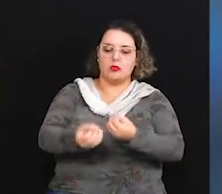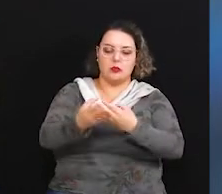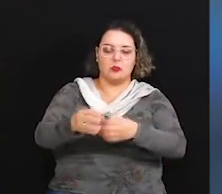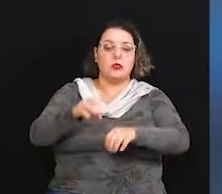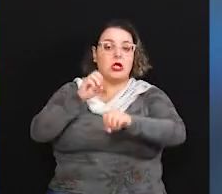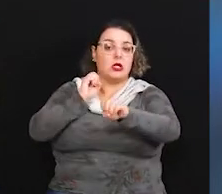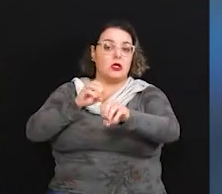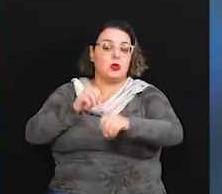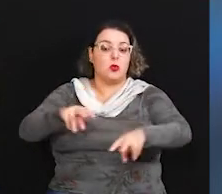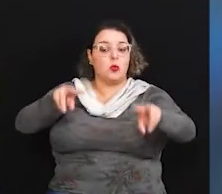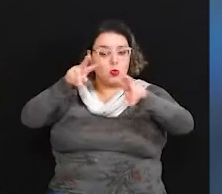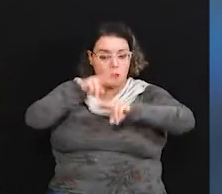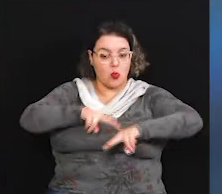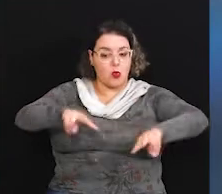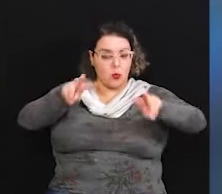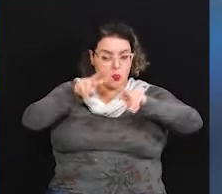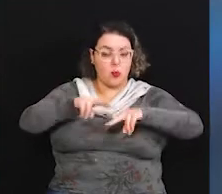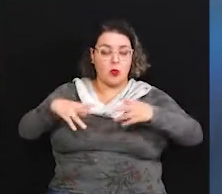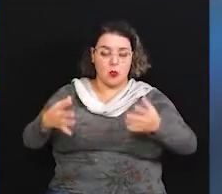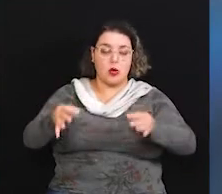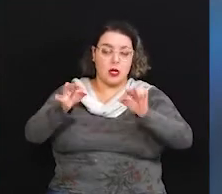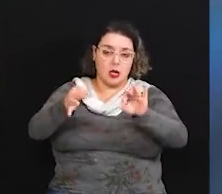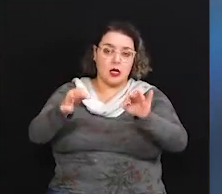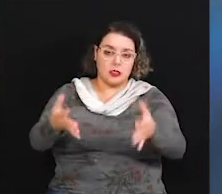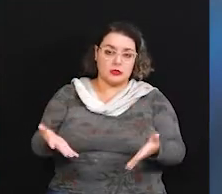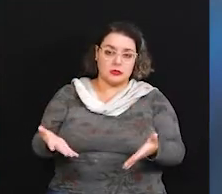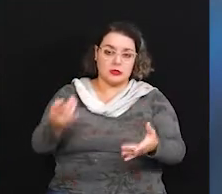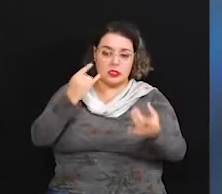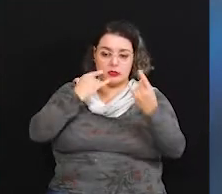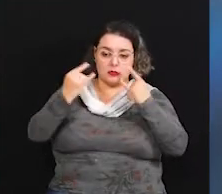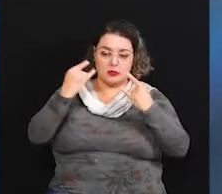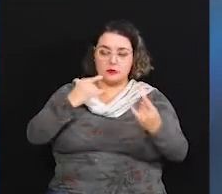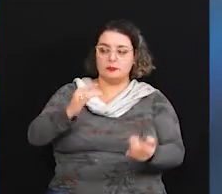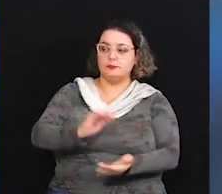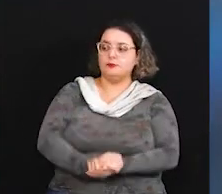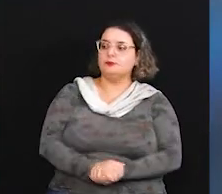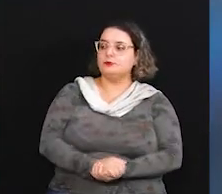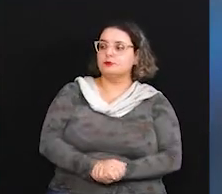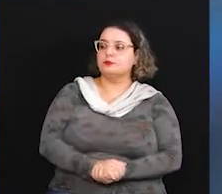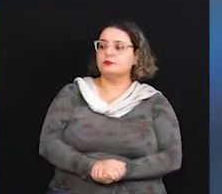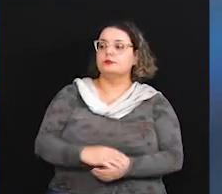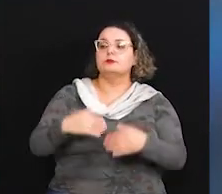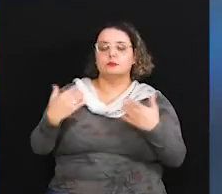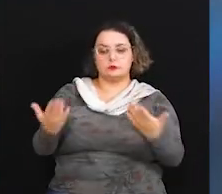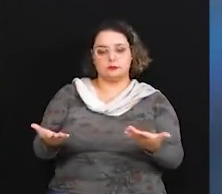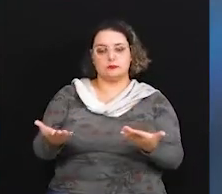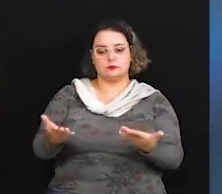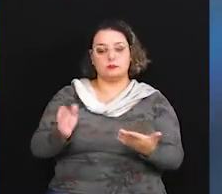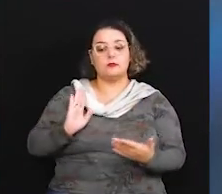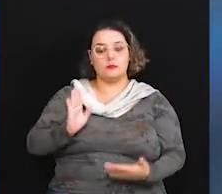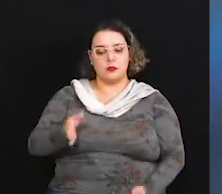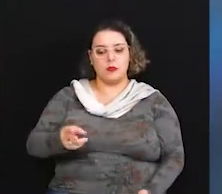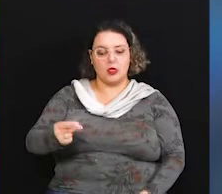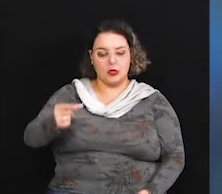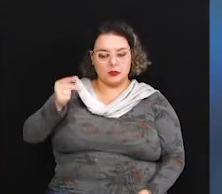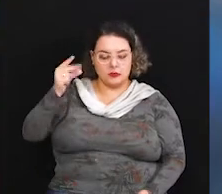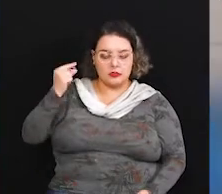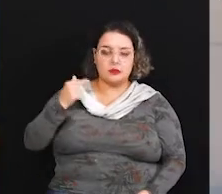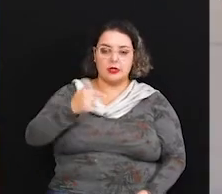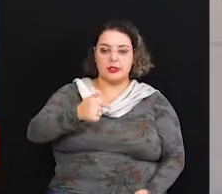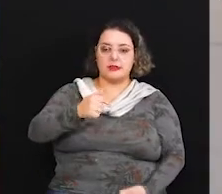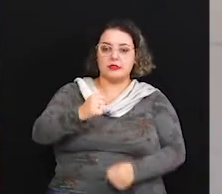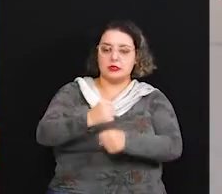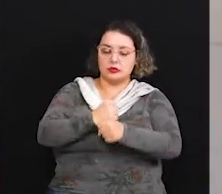da educação olhar para as inspirações. E para você que já está aqui há